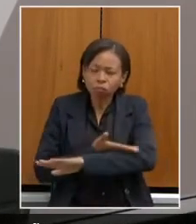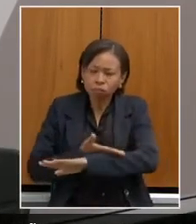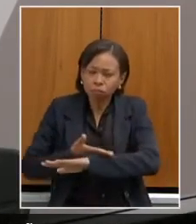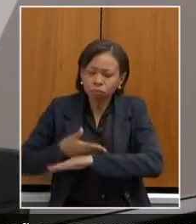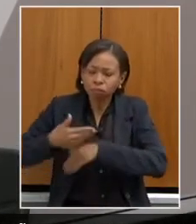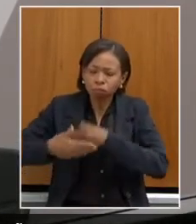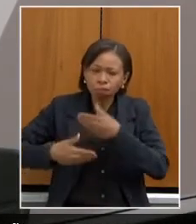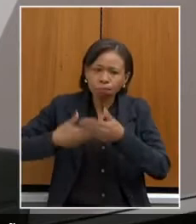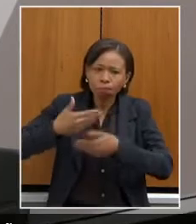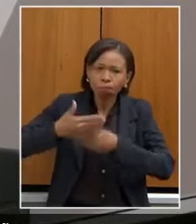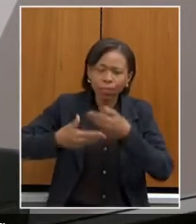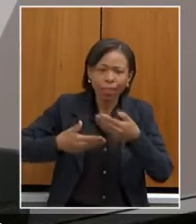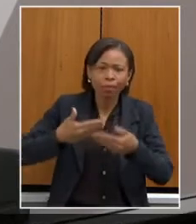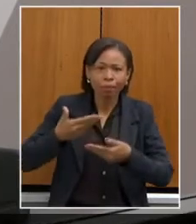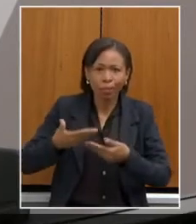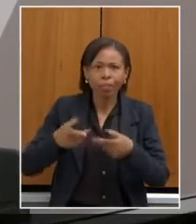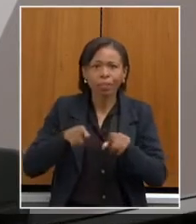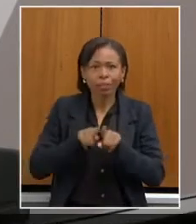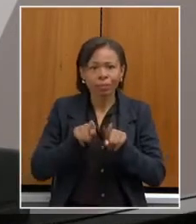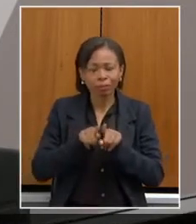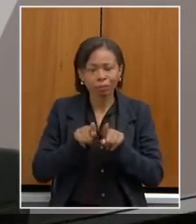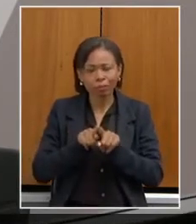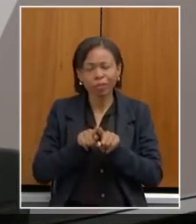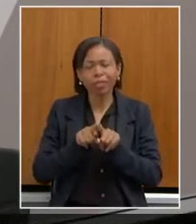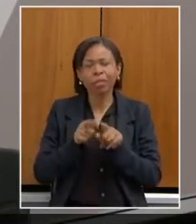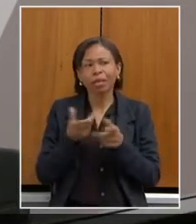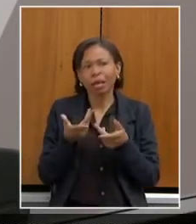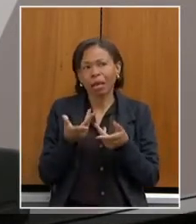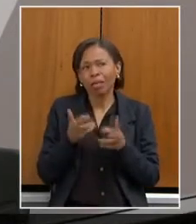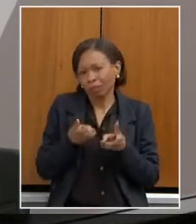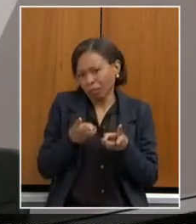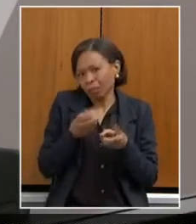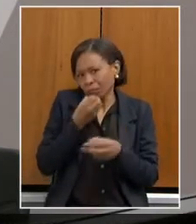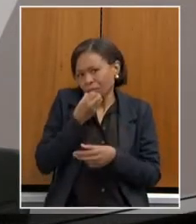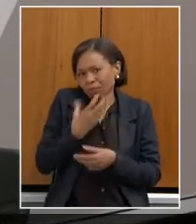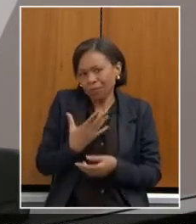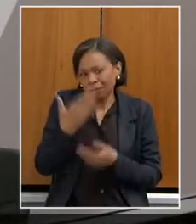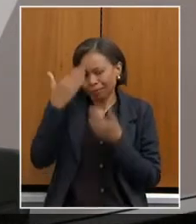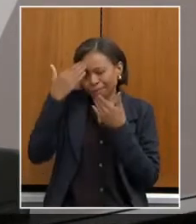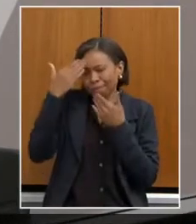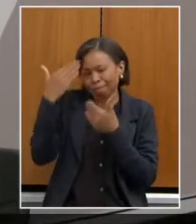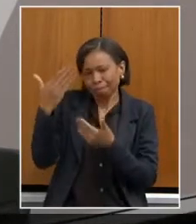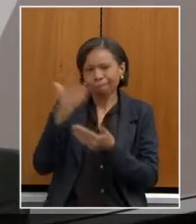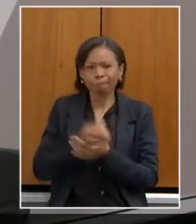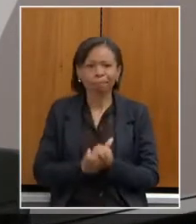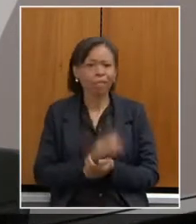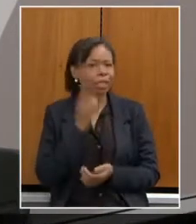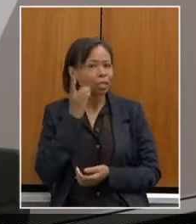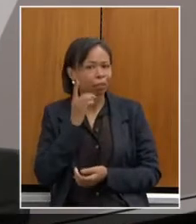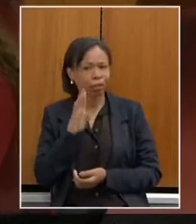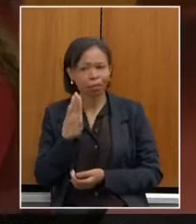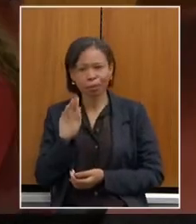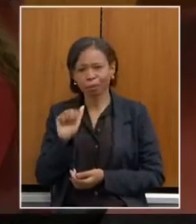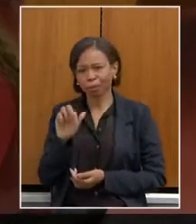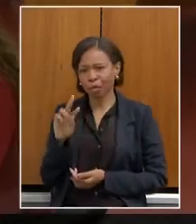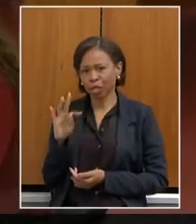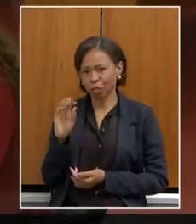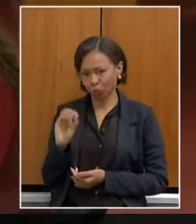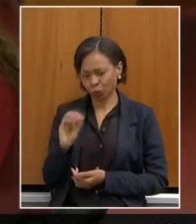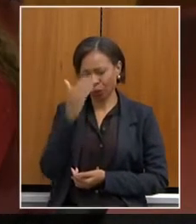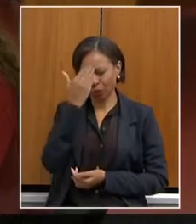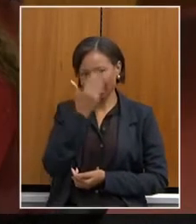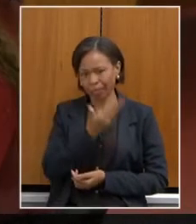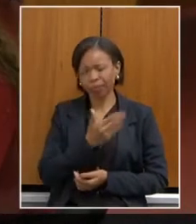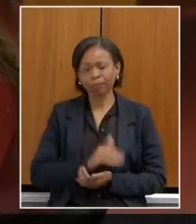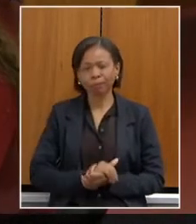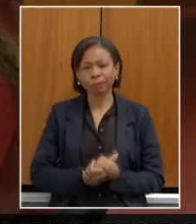e bem como nesse tratamento dessa forma é sempre muito bem visto obrigado obrigado deputado Bartô eu passo